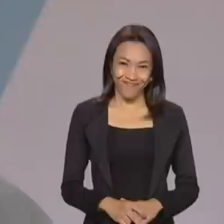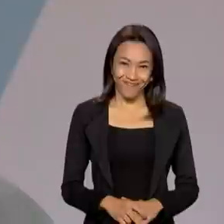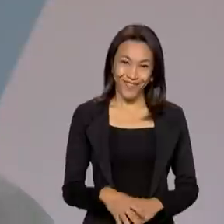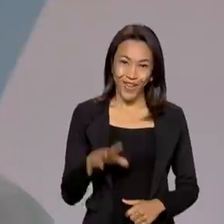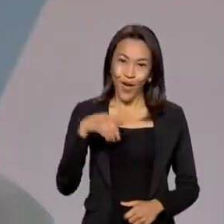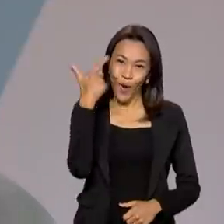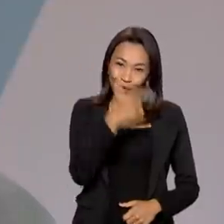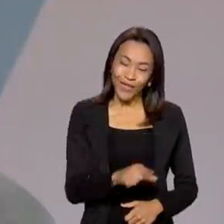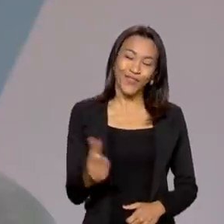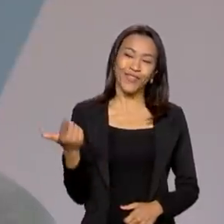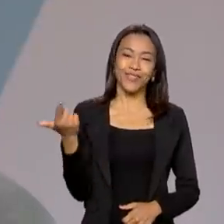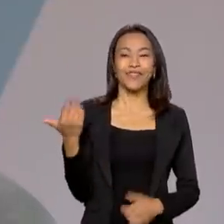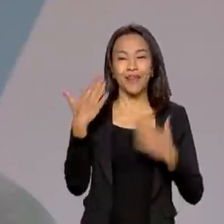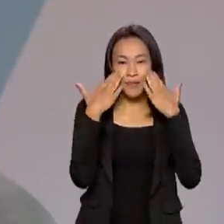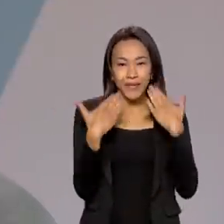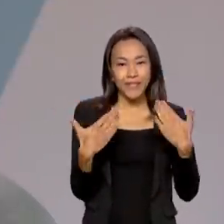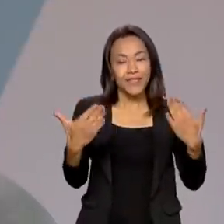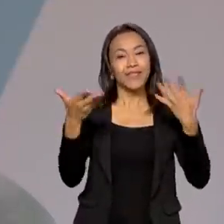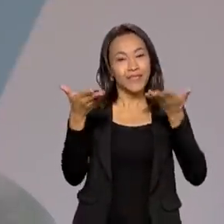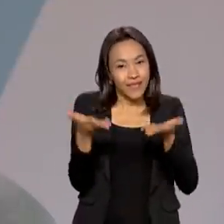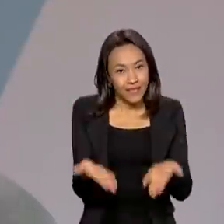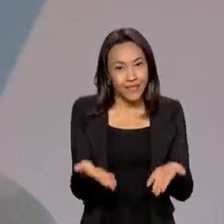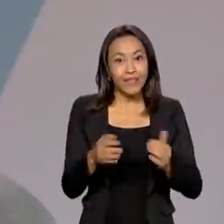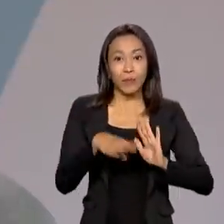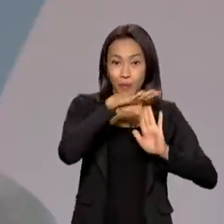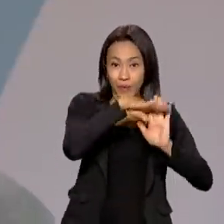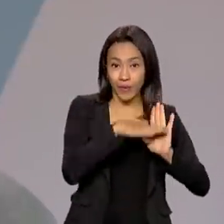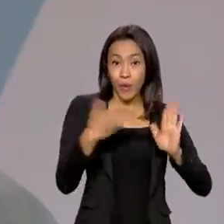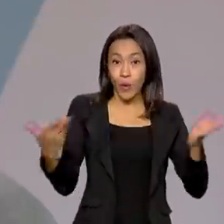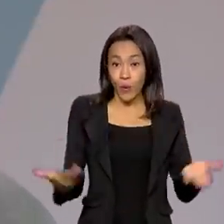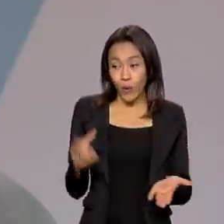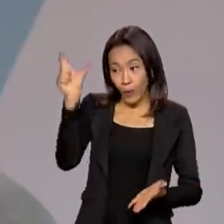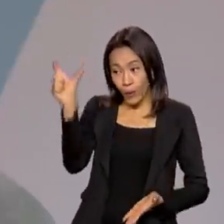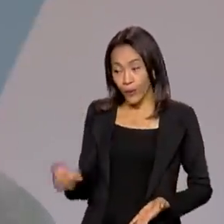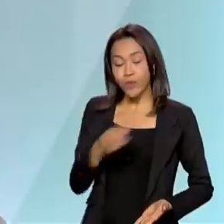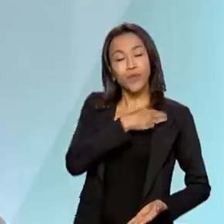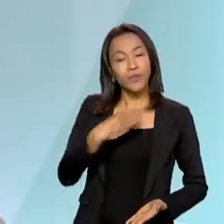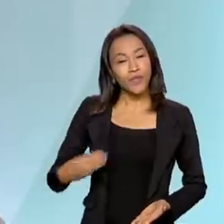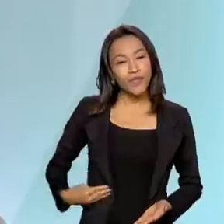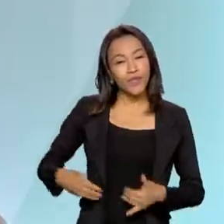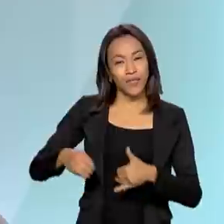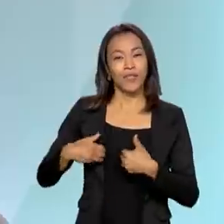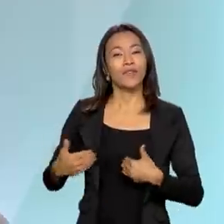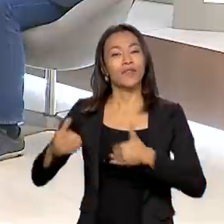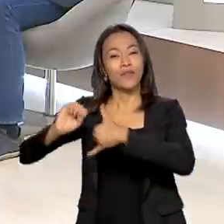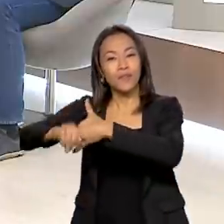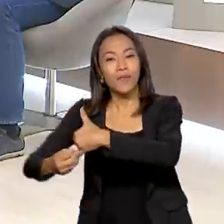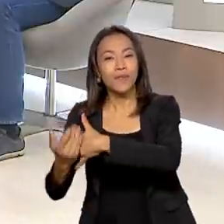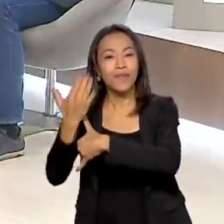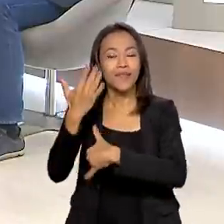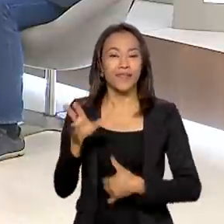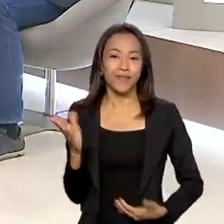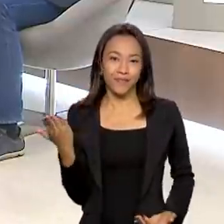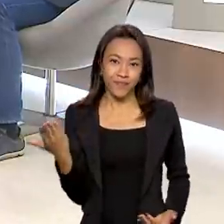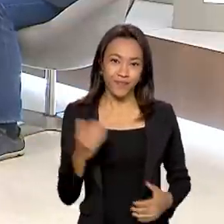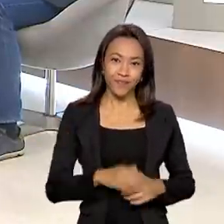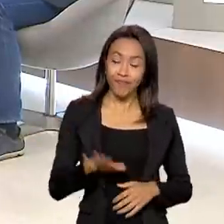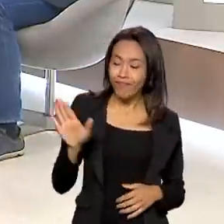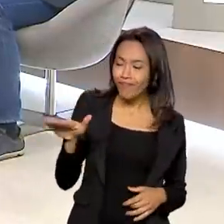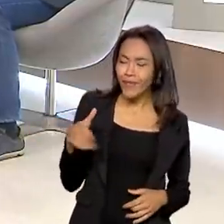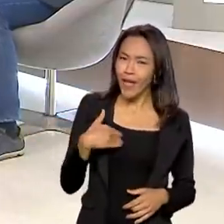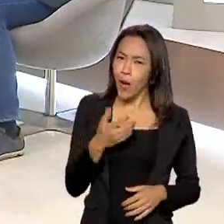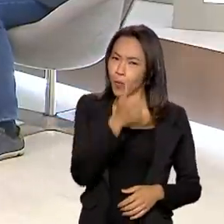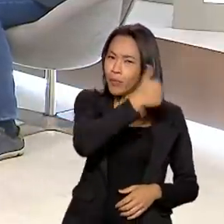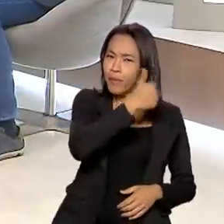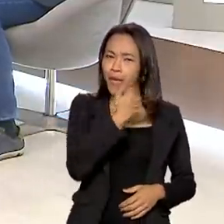Estamos de volta com o programa Brasil em Pauta, hoje com o ministro do Meio Ambiente, Joaquim Leite. Ministro, a gente terminou o primeiro